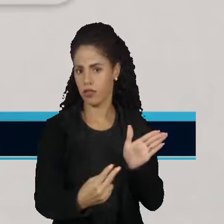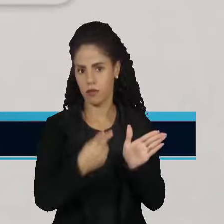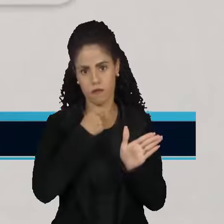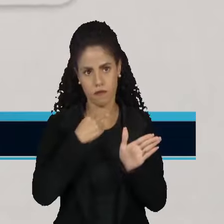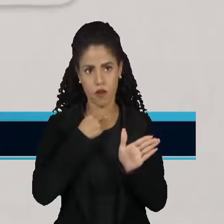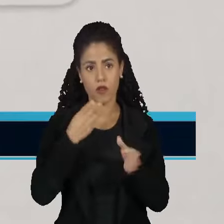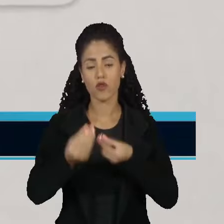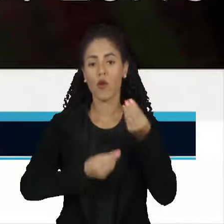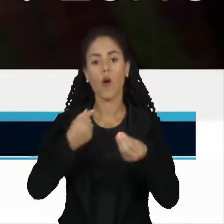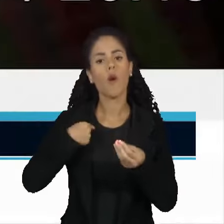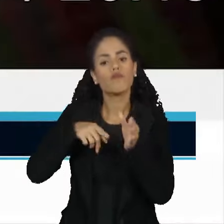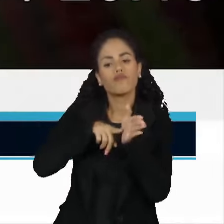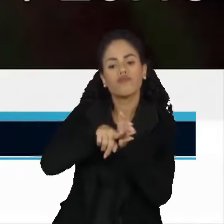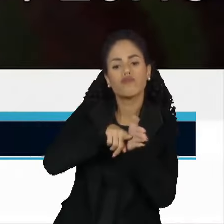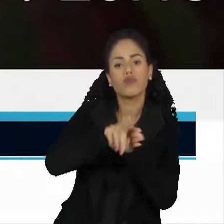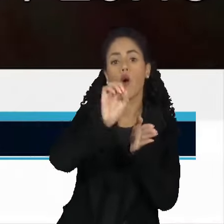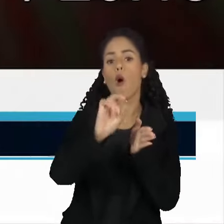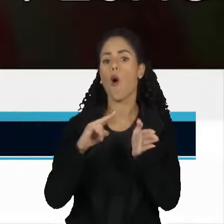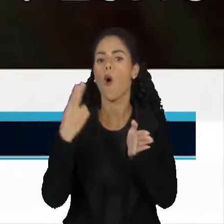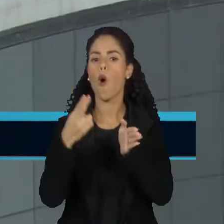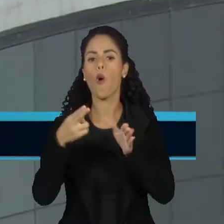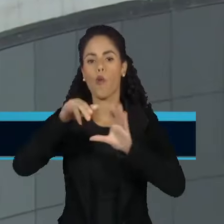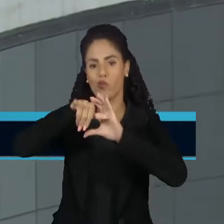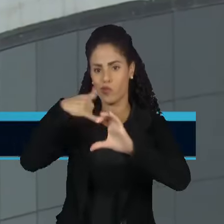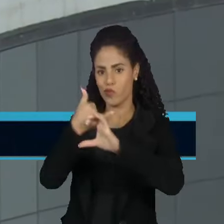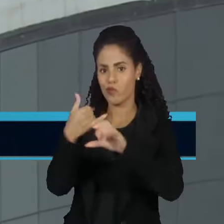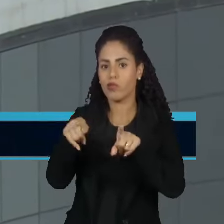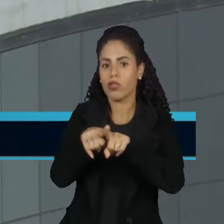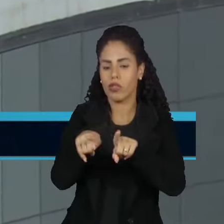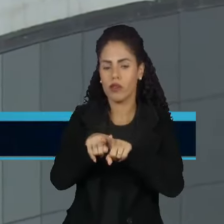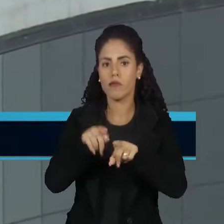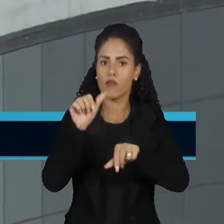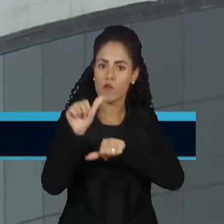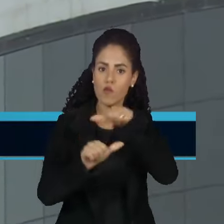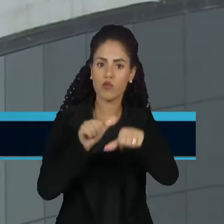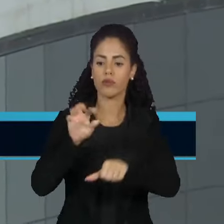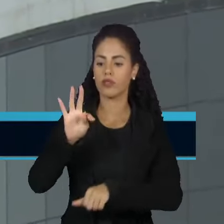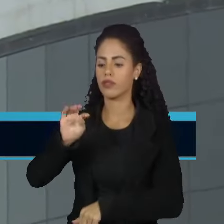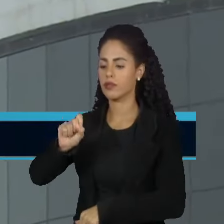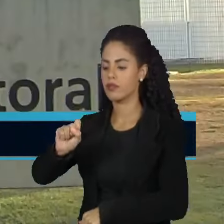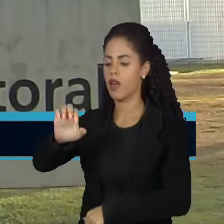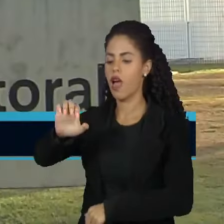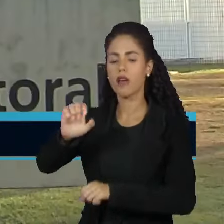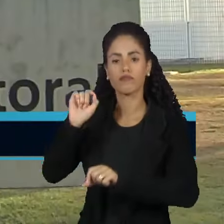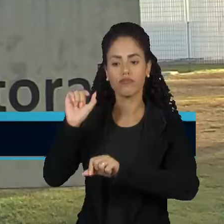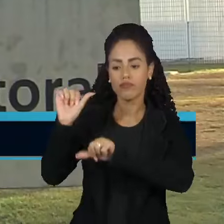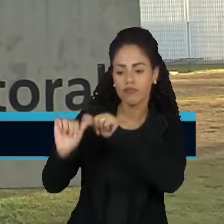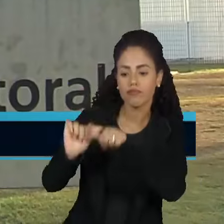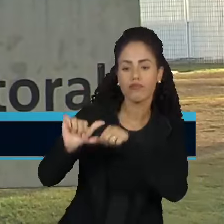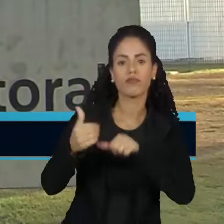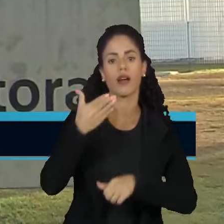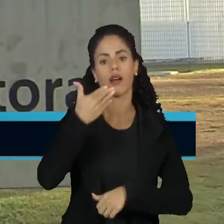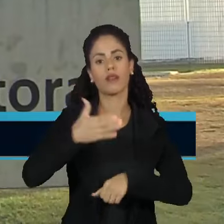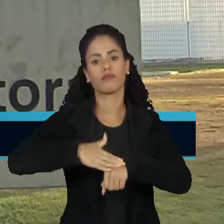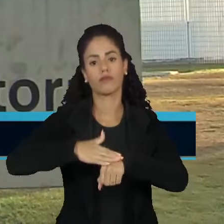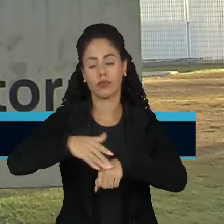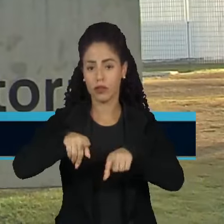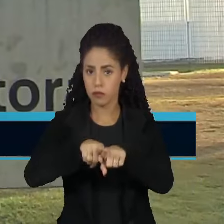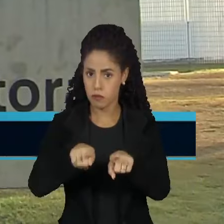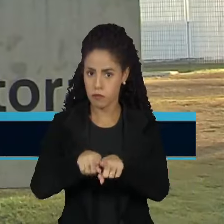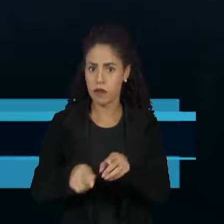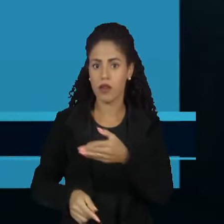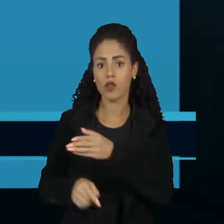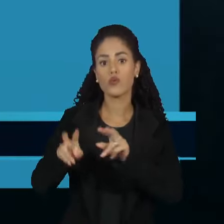a ferramenta de busca ou o YouTube. A mudança foi anunciada em resposta às exigências do Tribunal